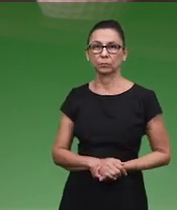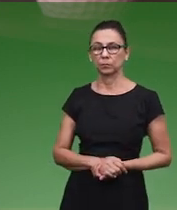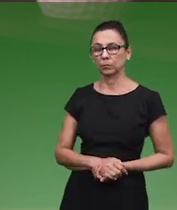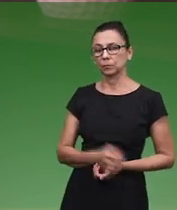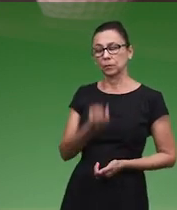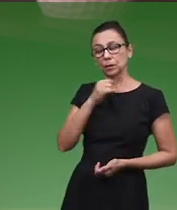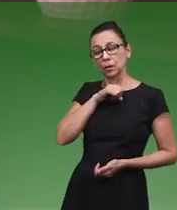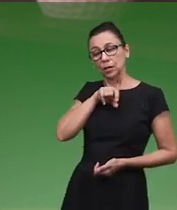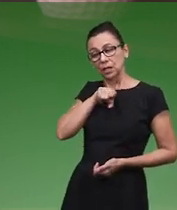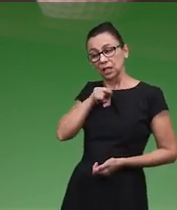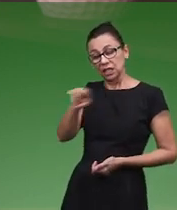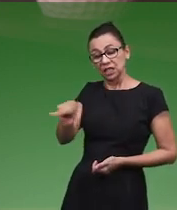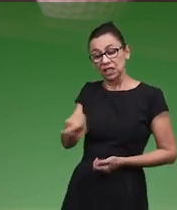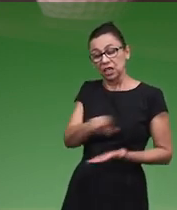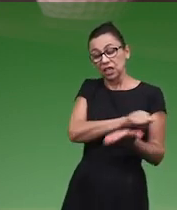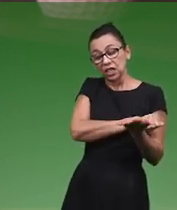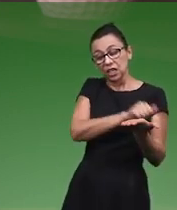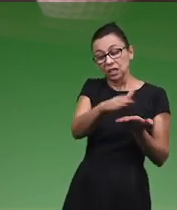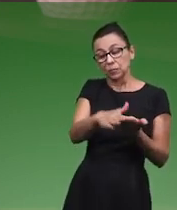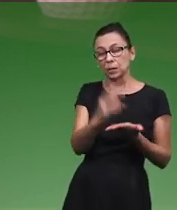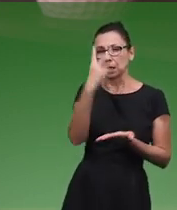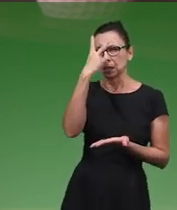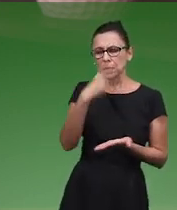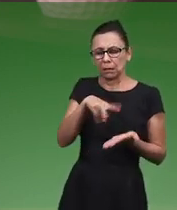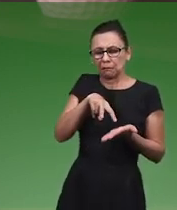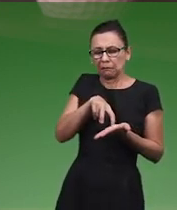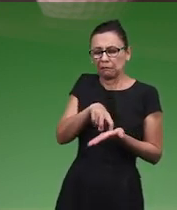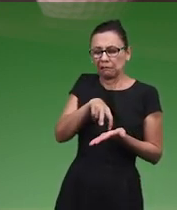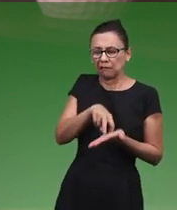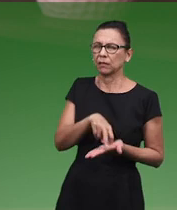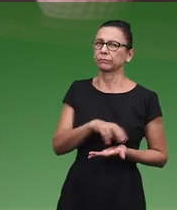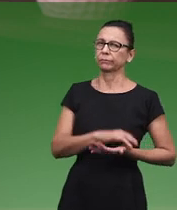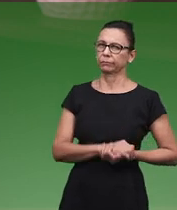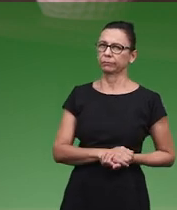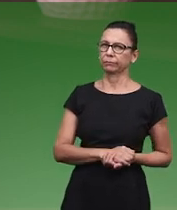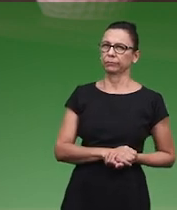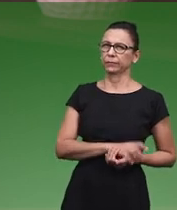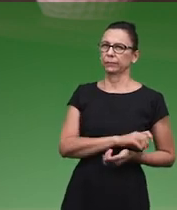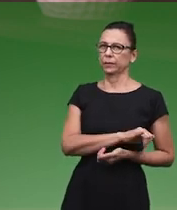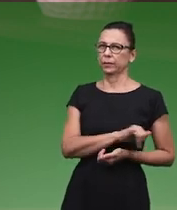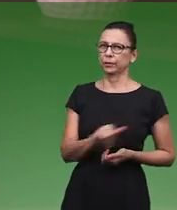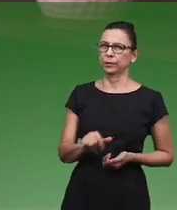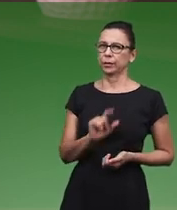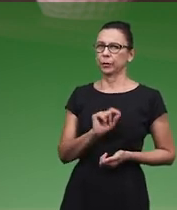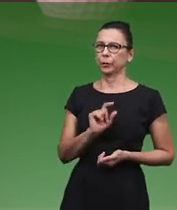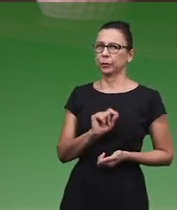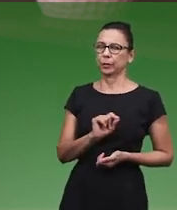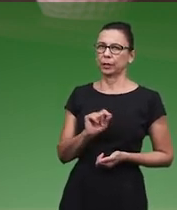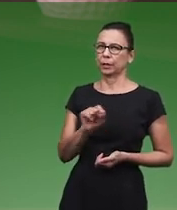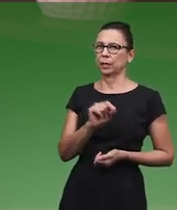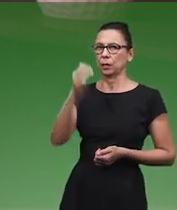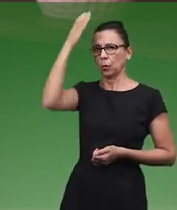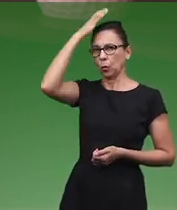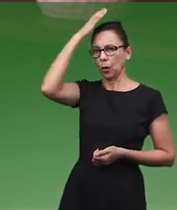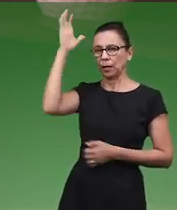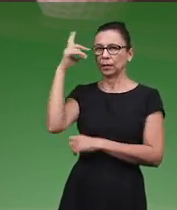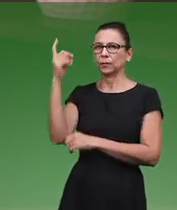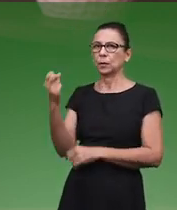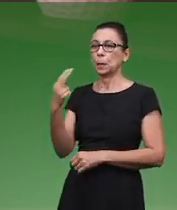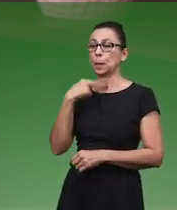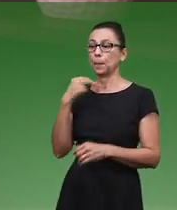que lances fora os cegos e os coxos, querendo dizer, não entrará Davi